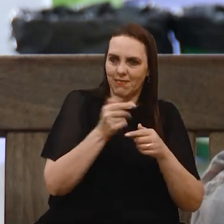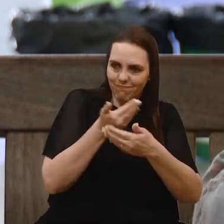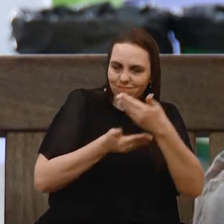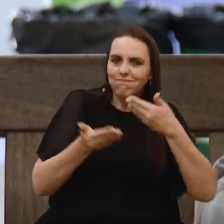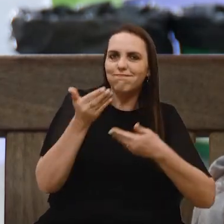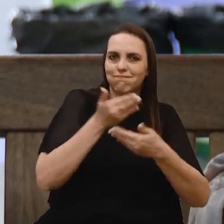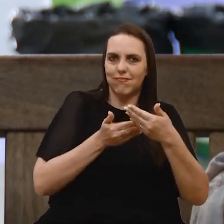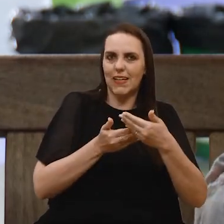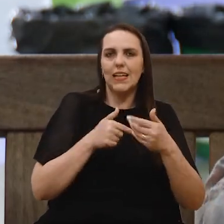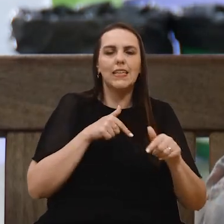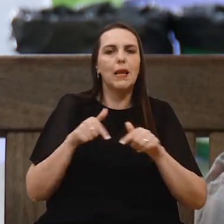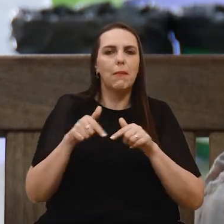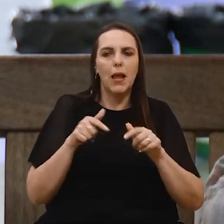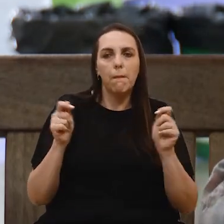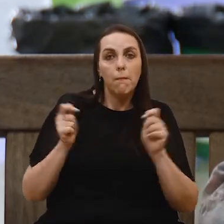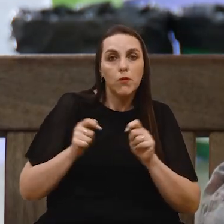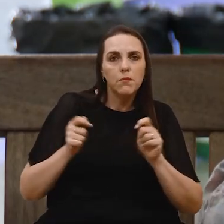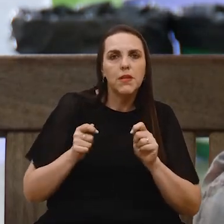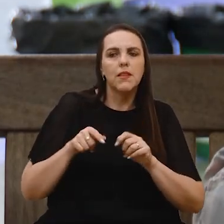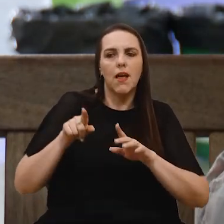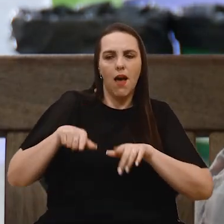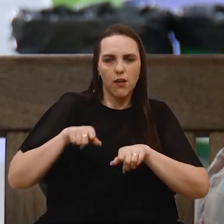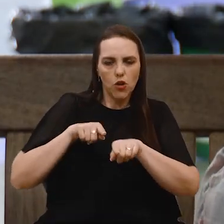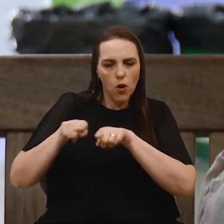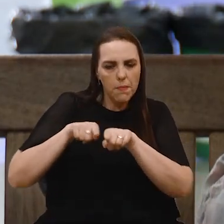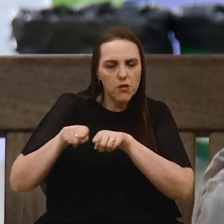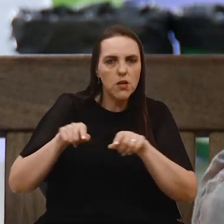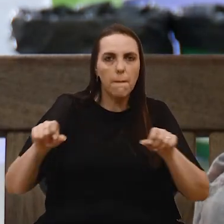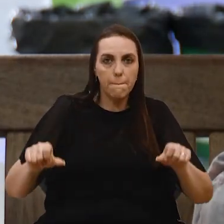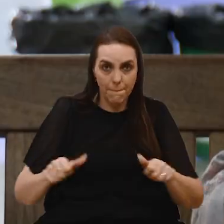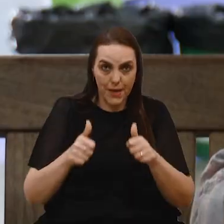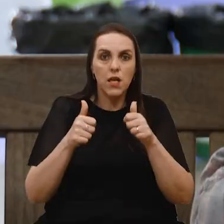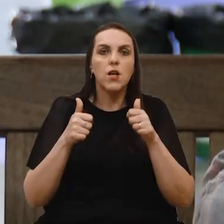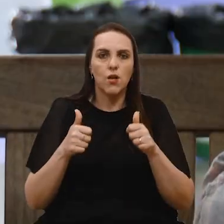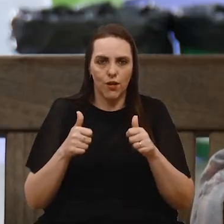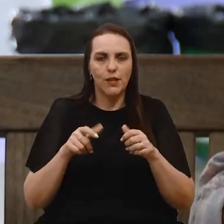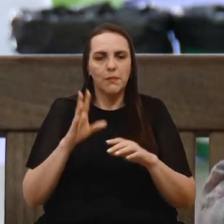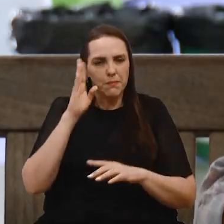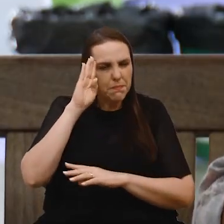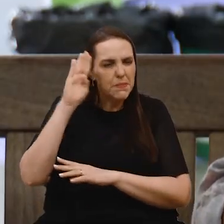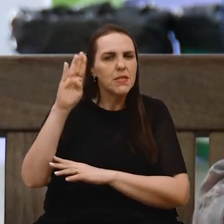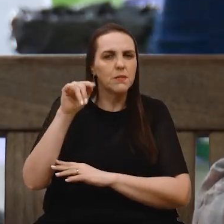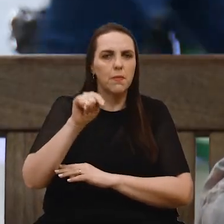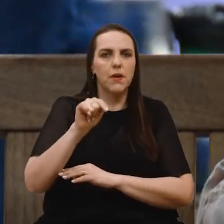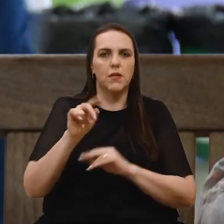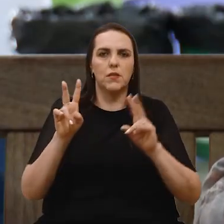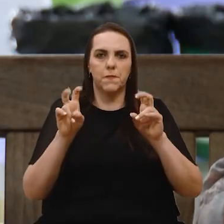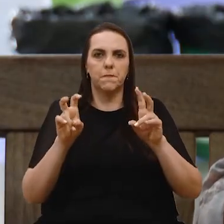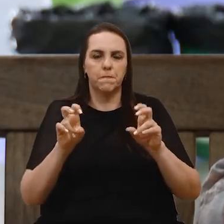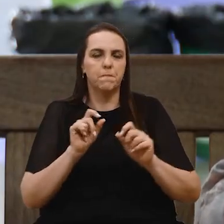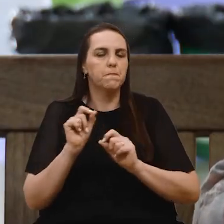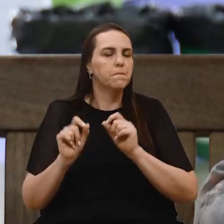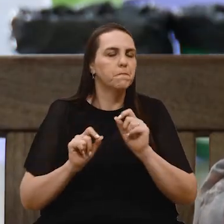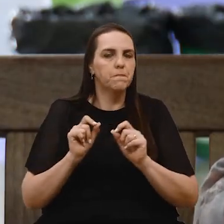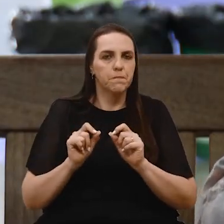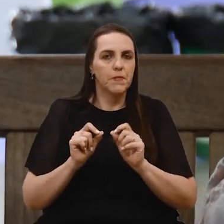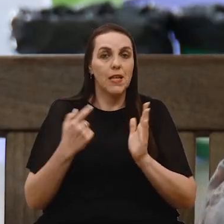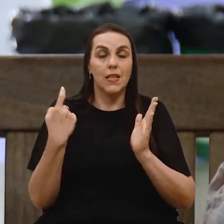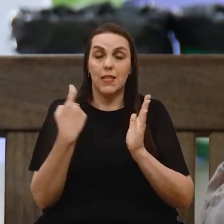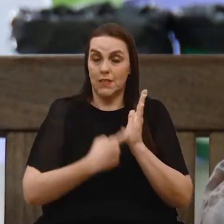trabalhar salvaguardas, enfim, o que for possível, para que a gente possa concorrer, principalmente na questão